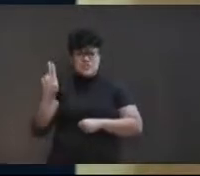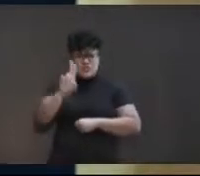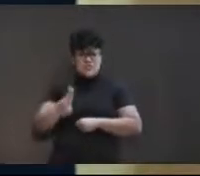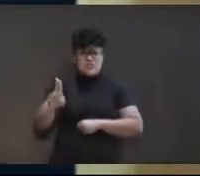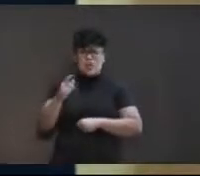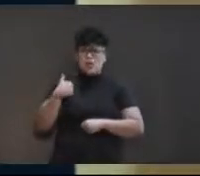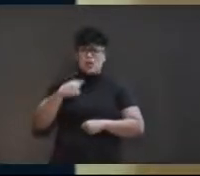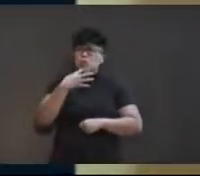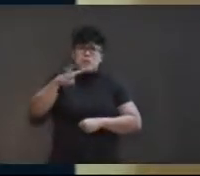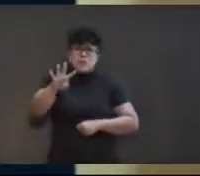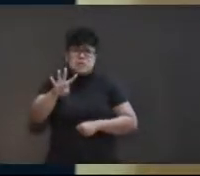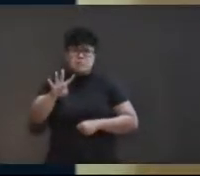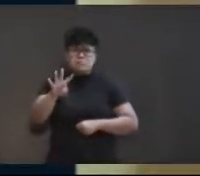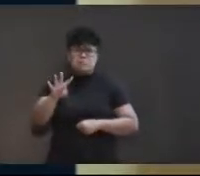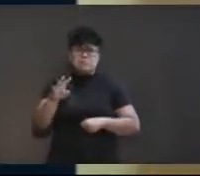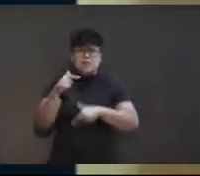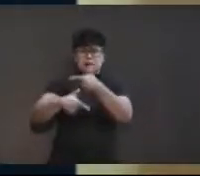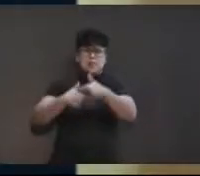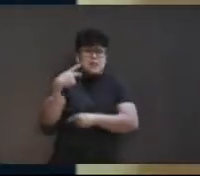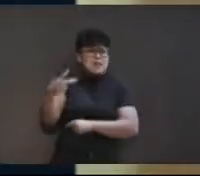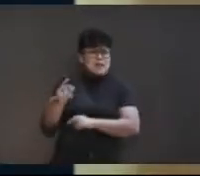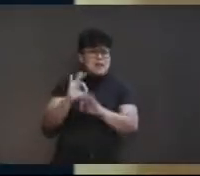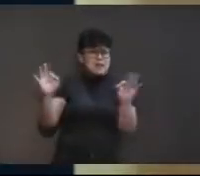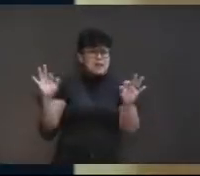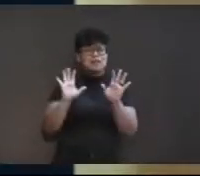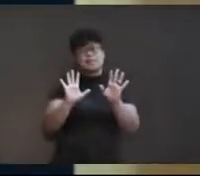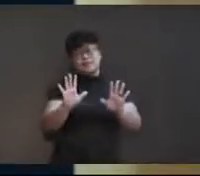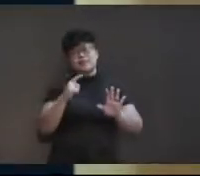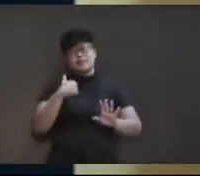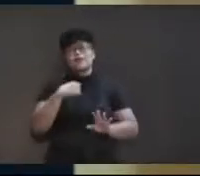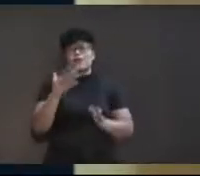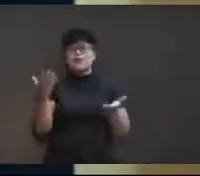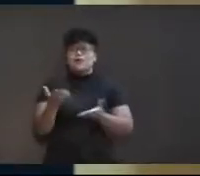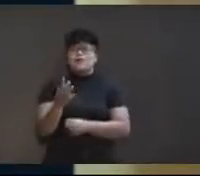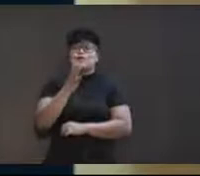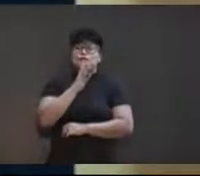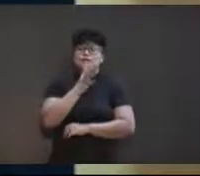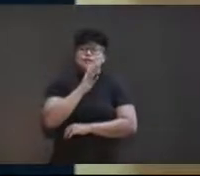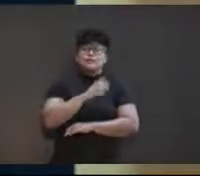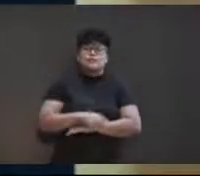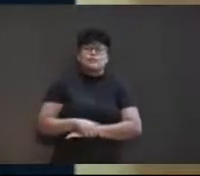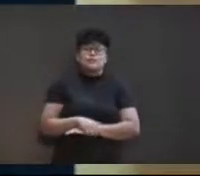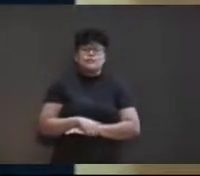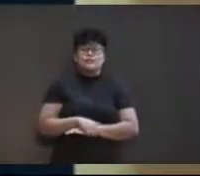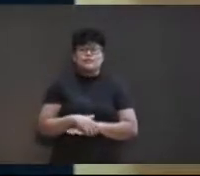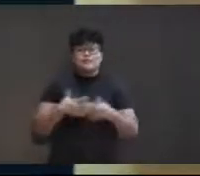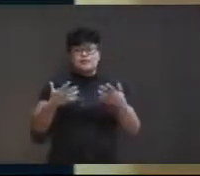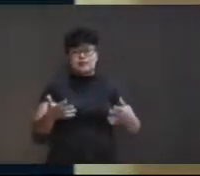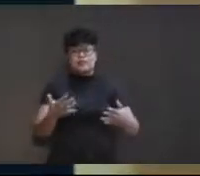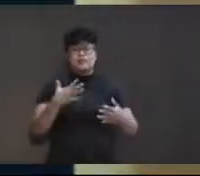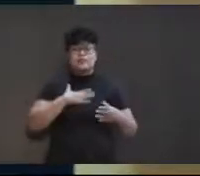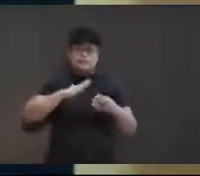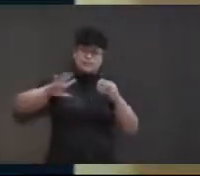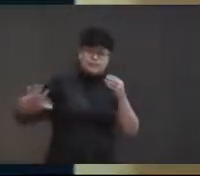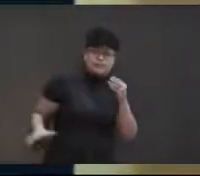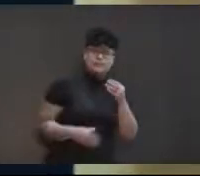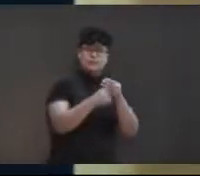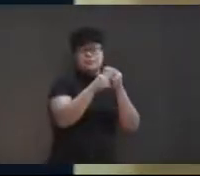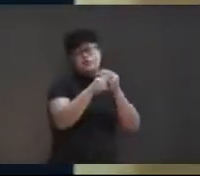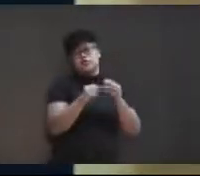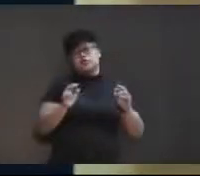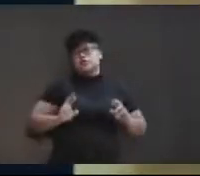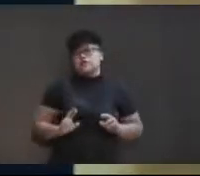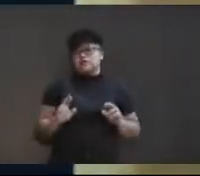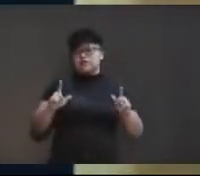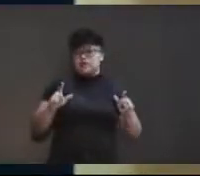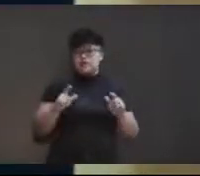do Agnaldo agora vou conhecer então a minha contribuição hoje é bastante diferente